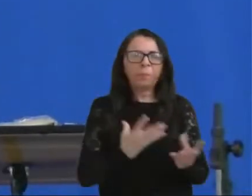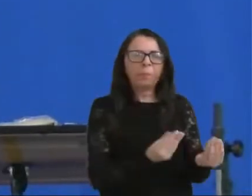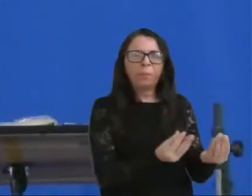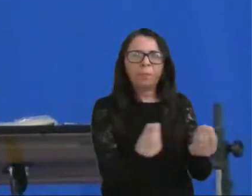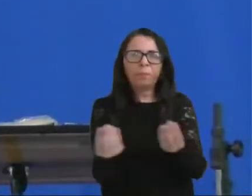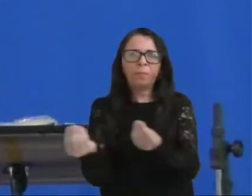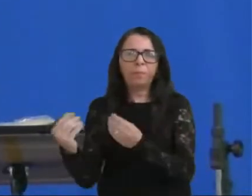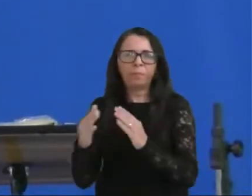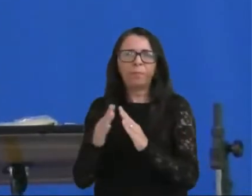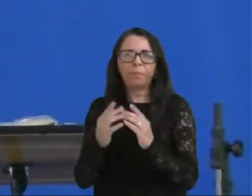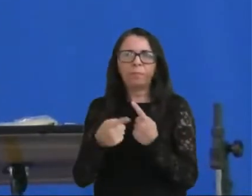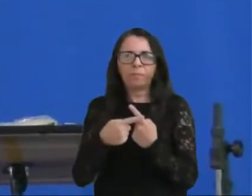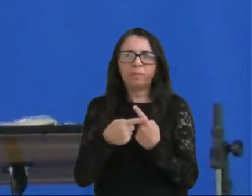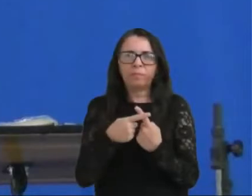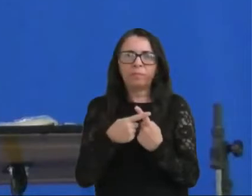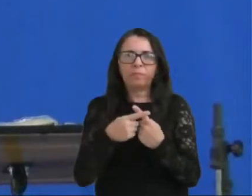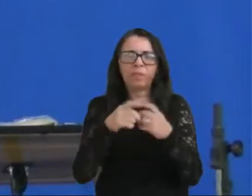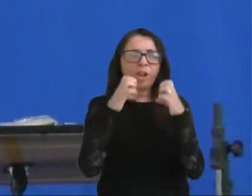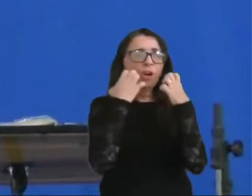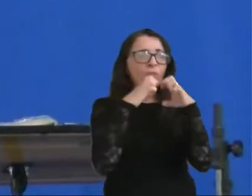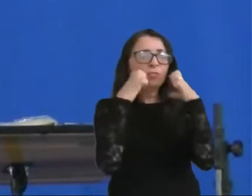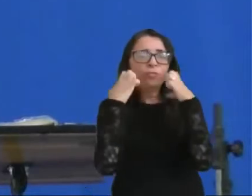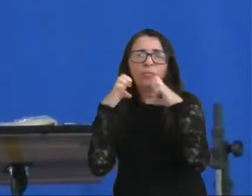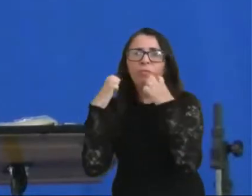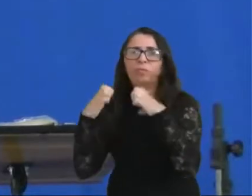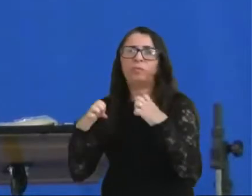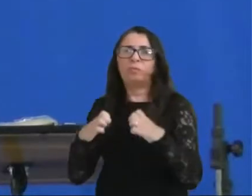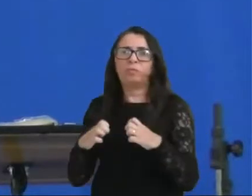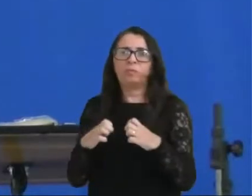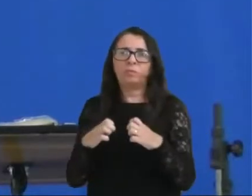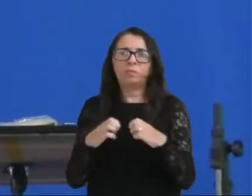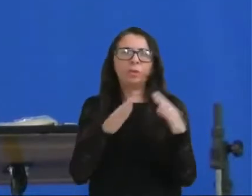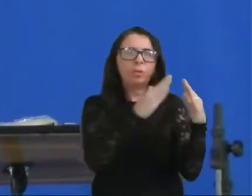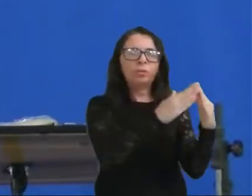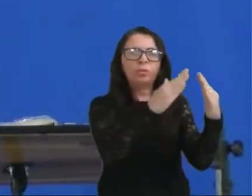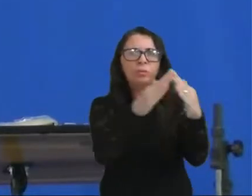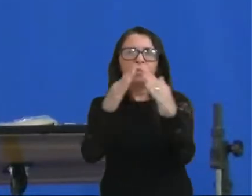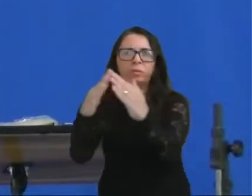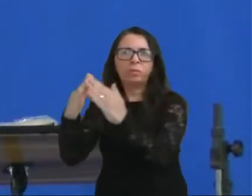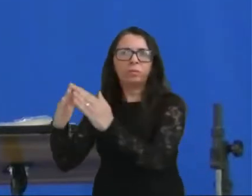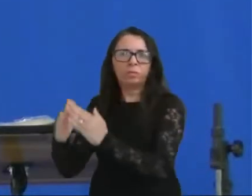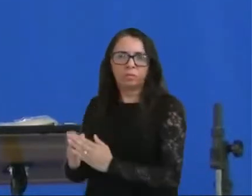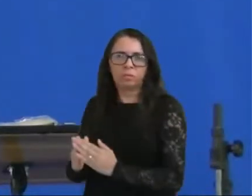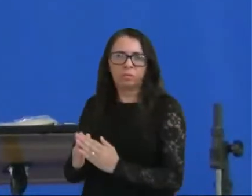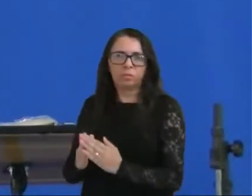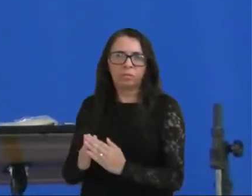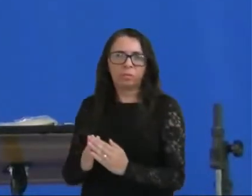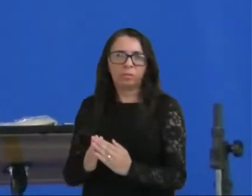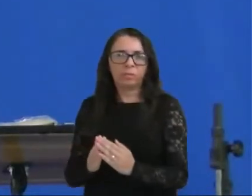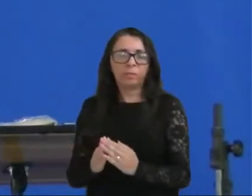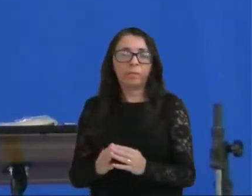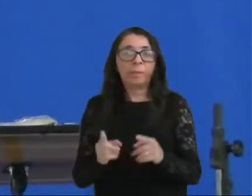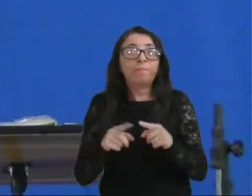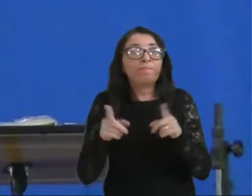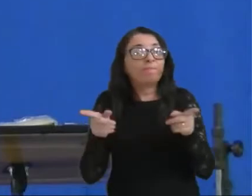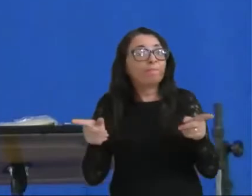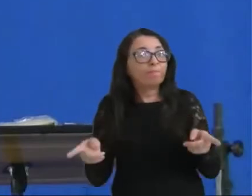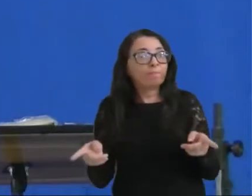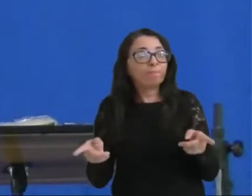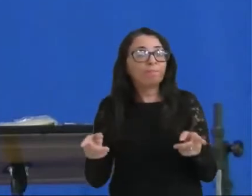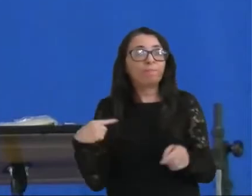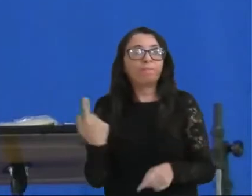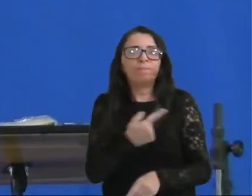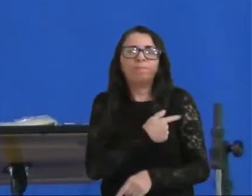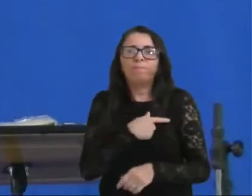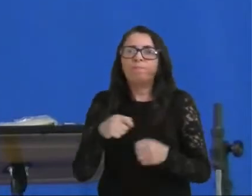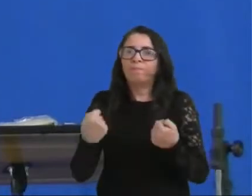Temos que tomar cuidado, todo cuidado é pouco nesse período de pandemia. Lembrando que o